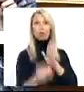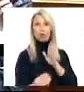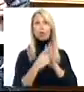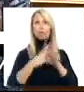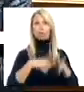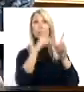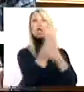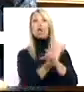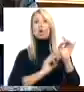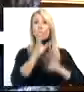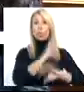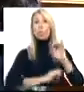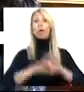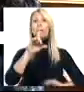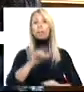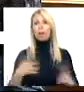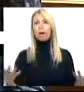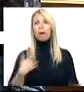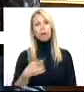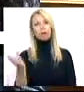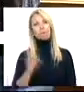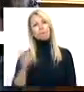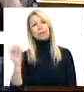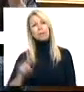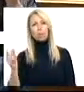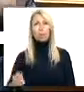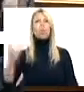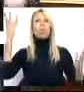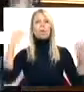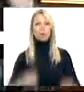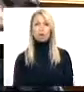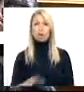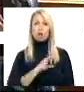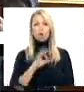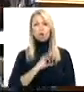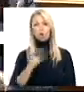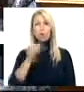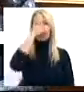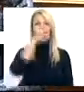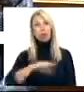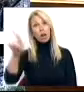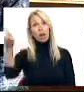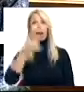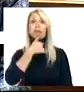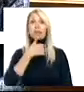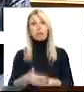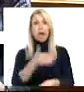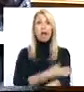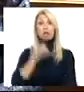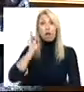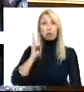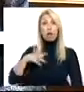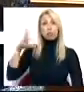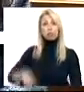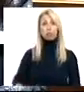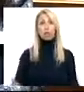europeia também é que quantas vezes, Sr. Primeiro-Ministro, lá decidem antes das autoridades portuguesas e